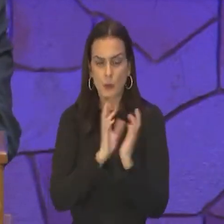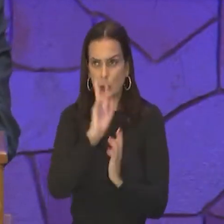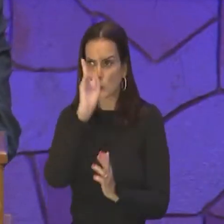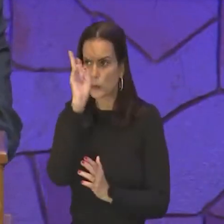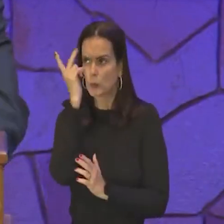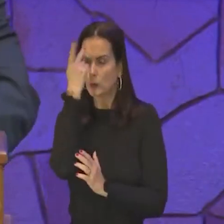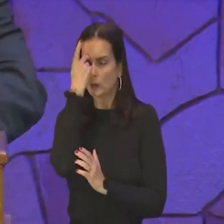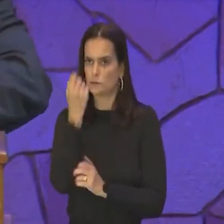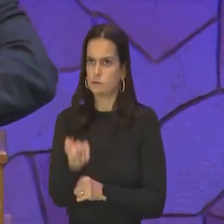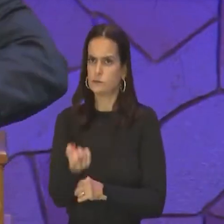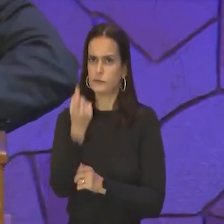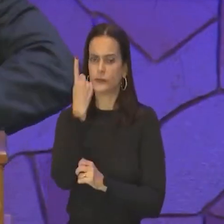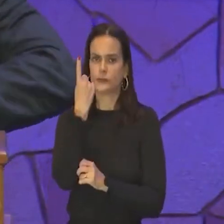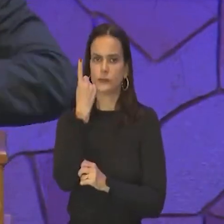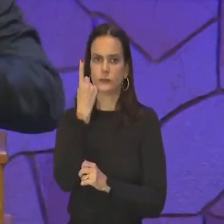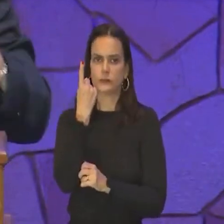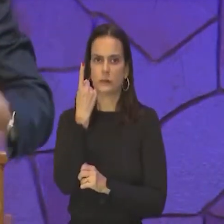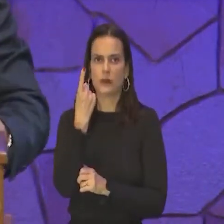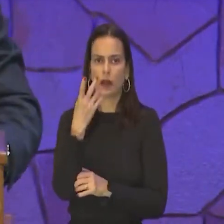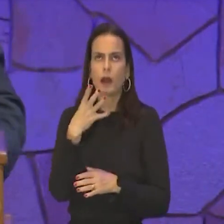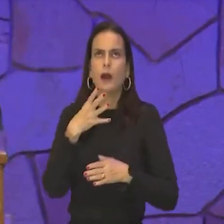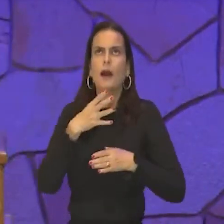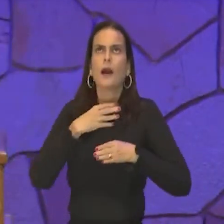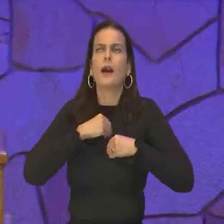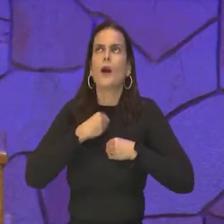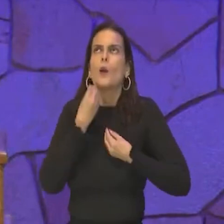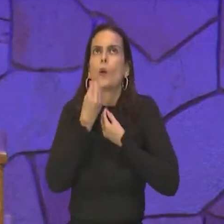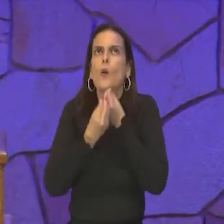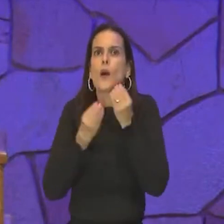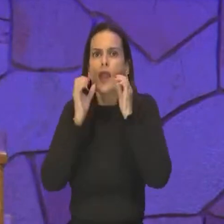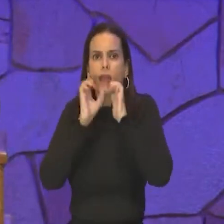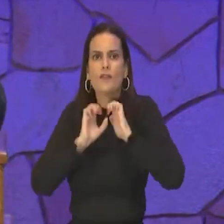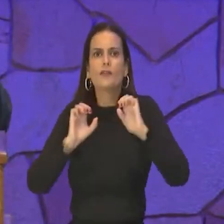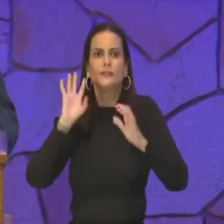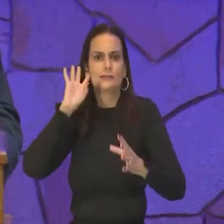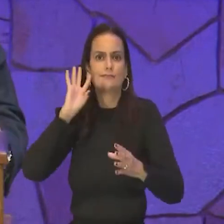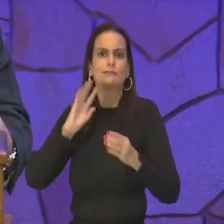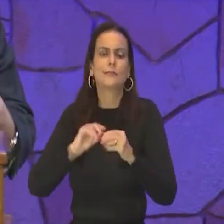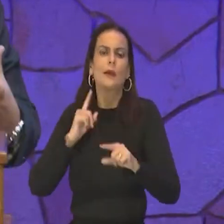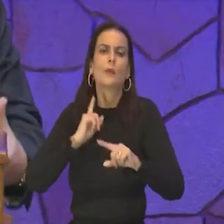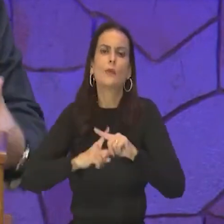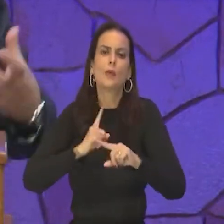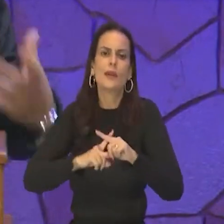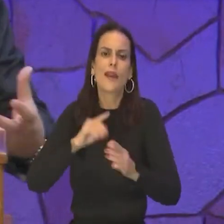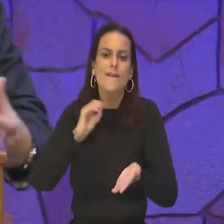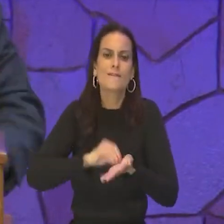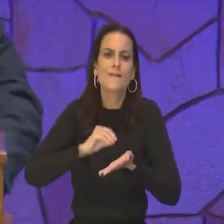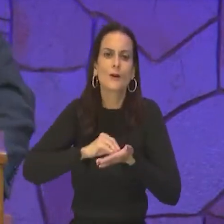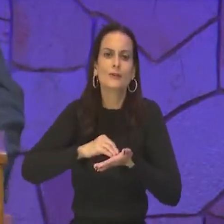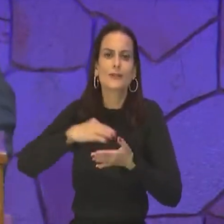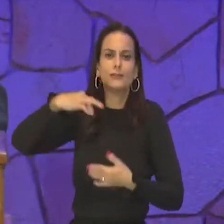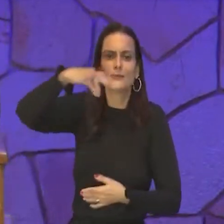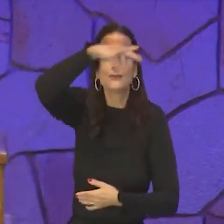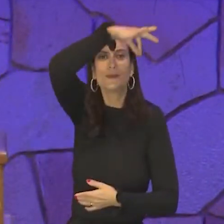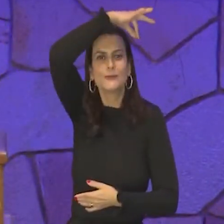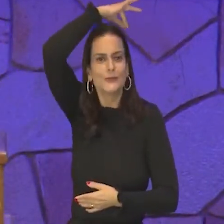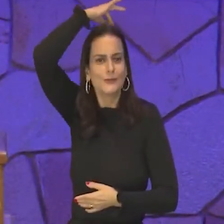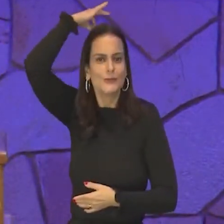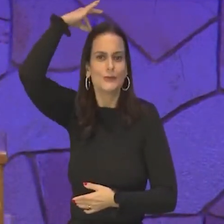tal maneira, eles incorporaram a mensagem do Evangelho, porque lhes faltava o Espírito Santo de Deus.